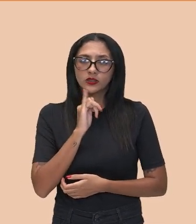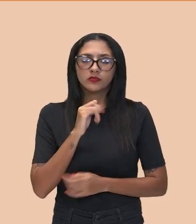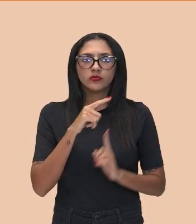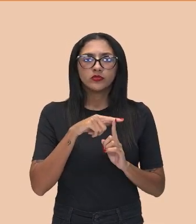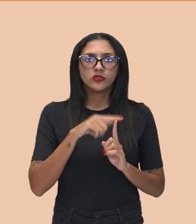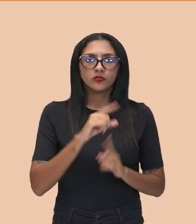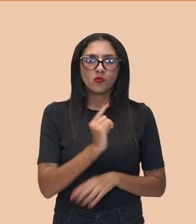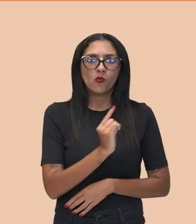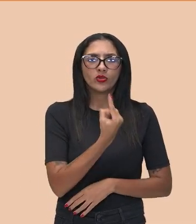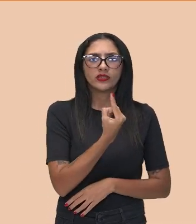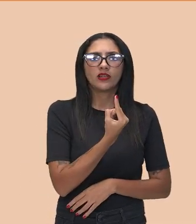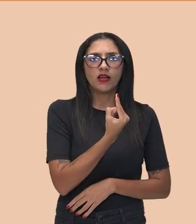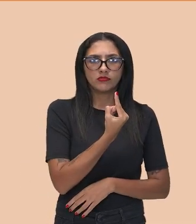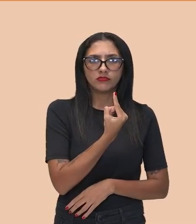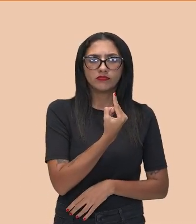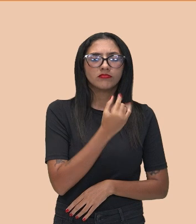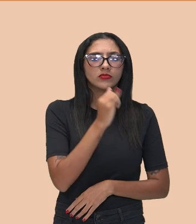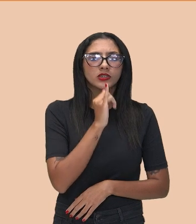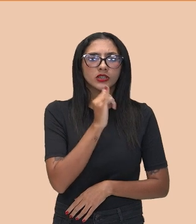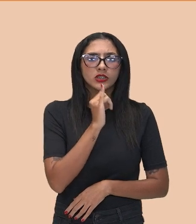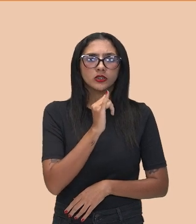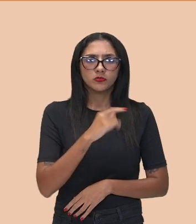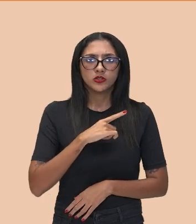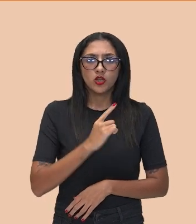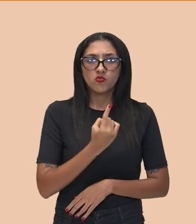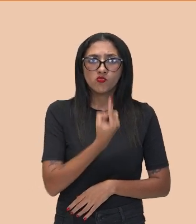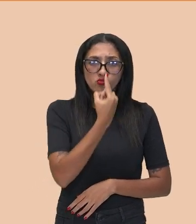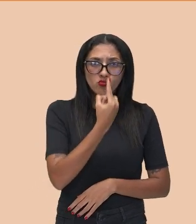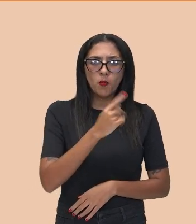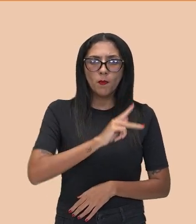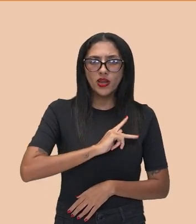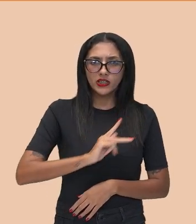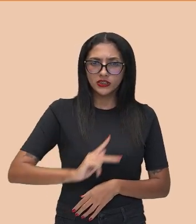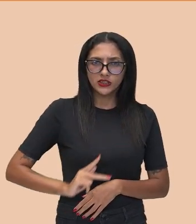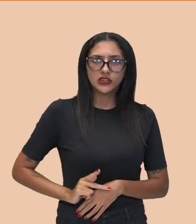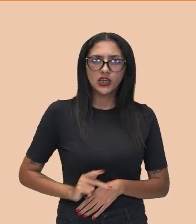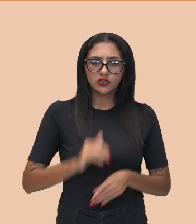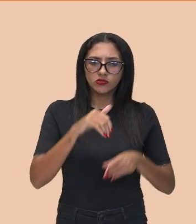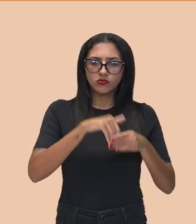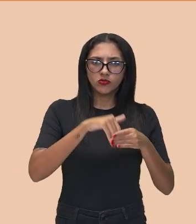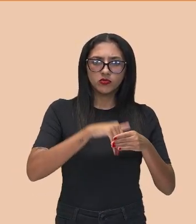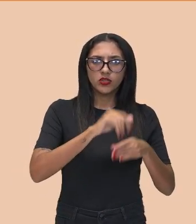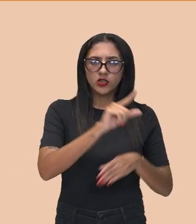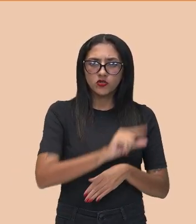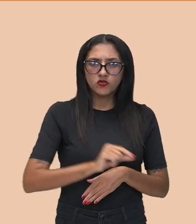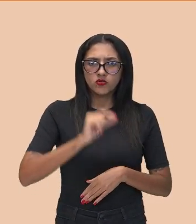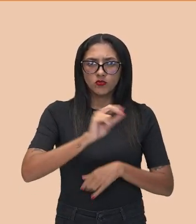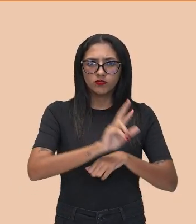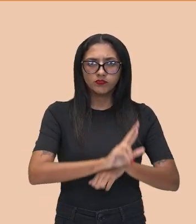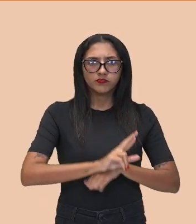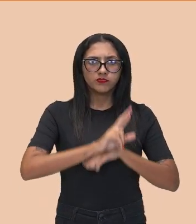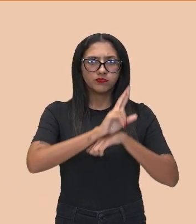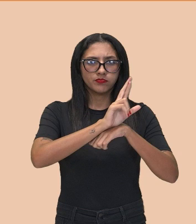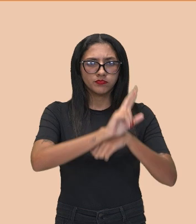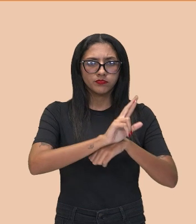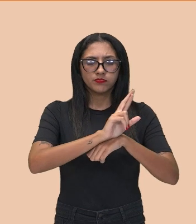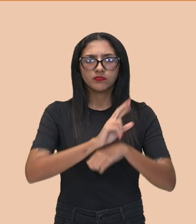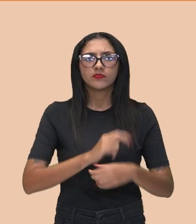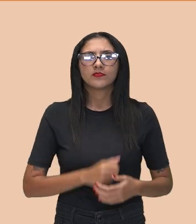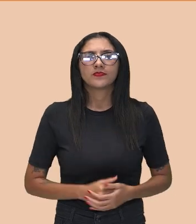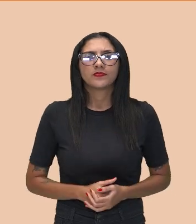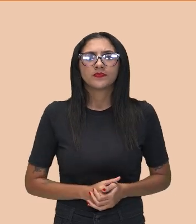onde um presidente aí é eleito pelo povo, né? E aí, nós temos também,